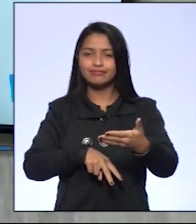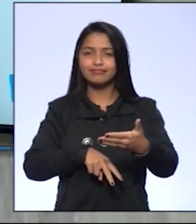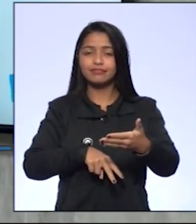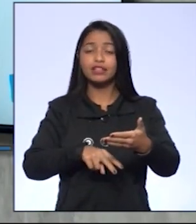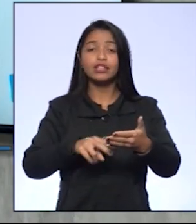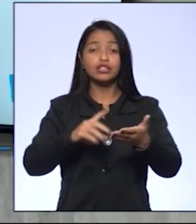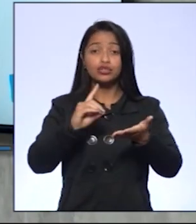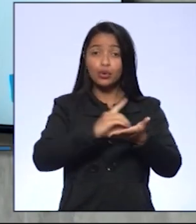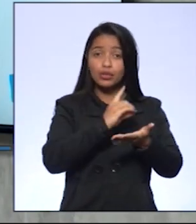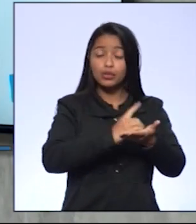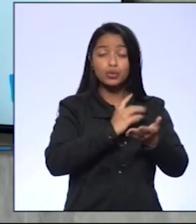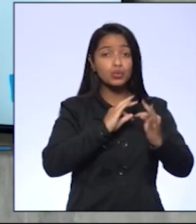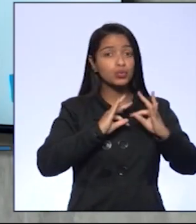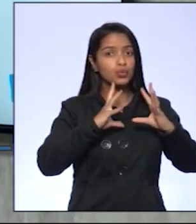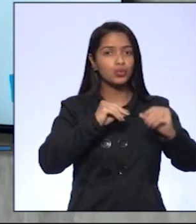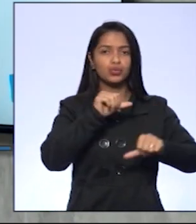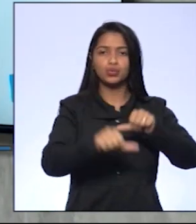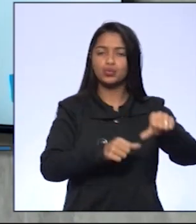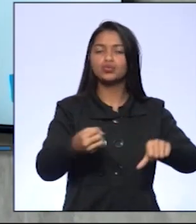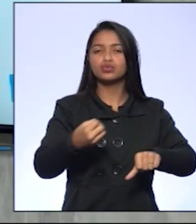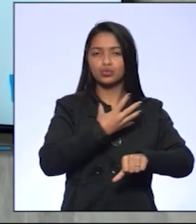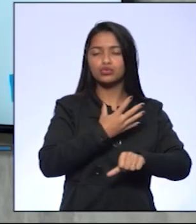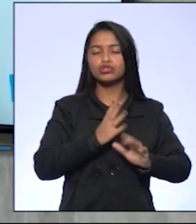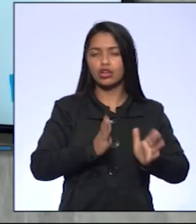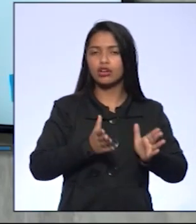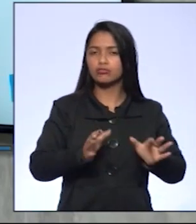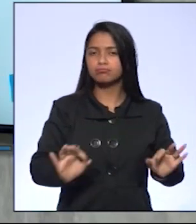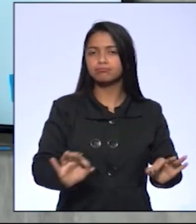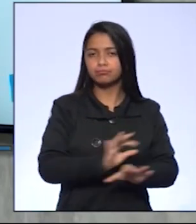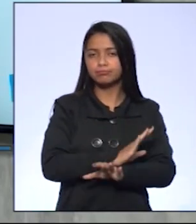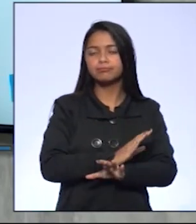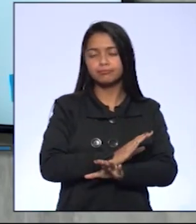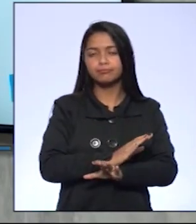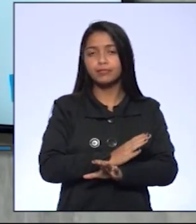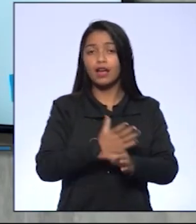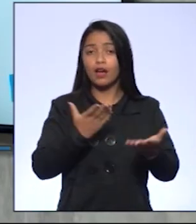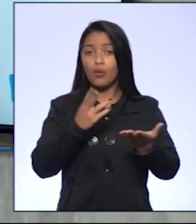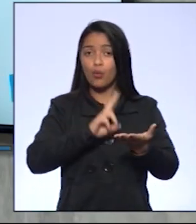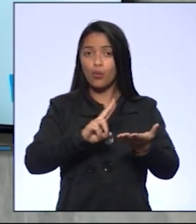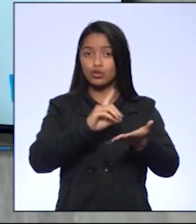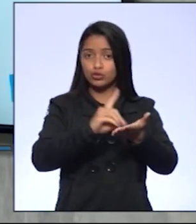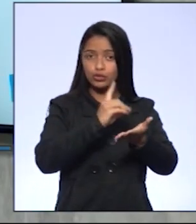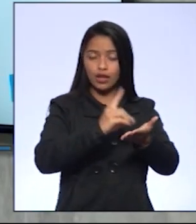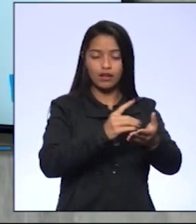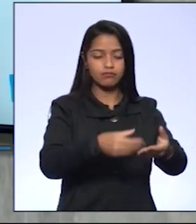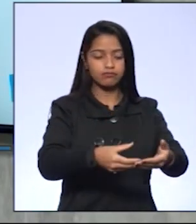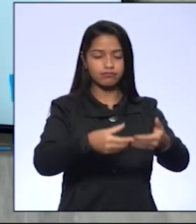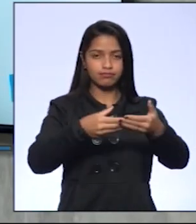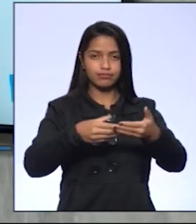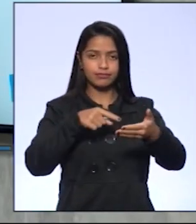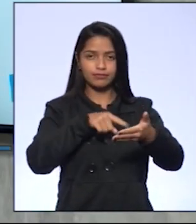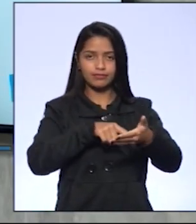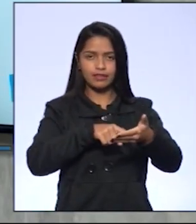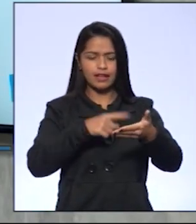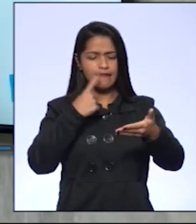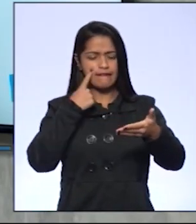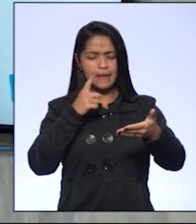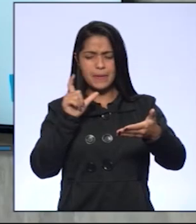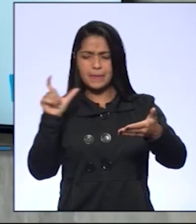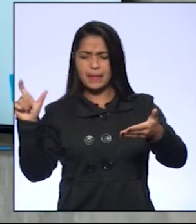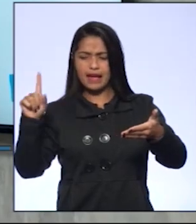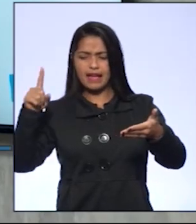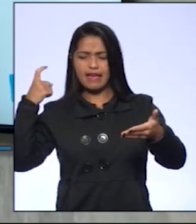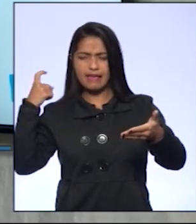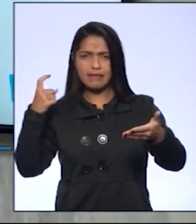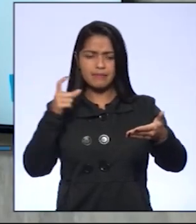estão todos atualizados, então agora o que nós usamos já não traz mais o que a gente chamava, né, da coexistência dos termos,